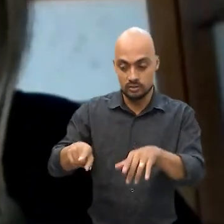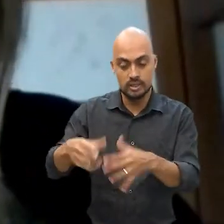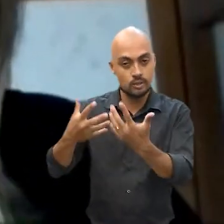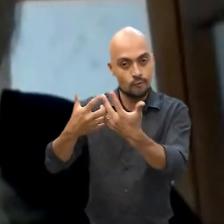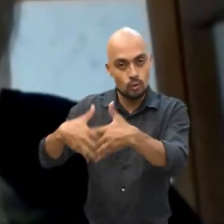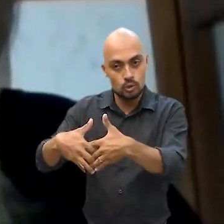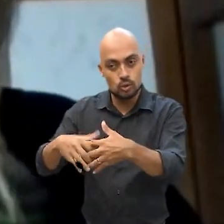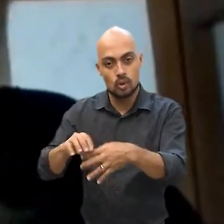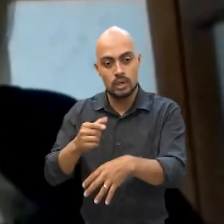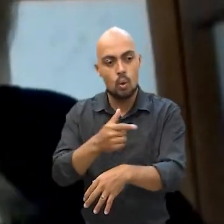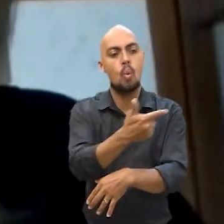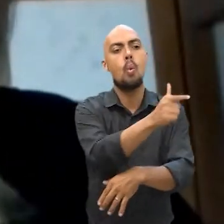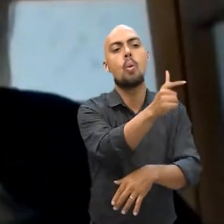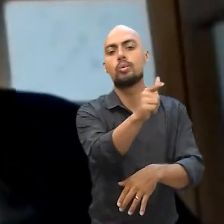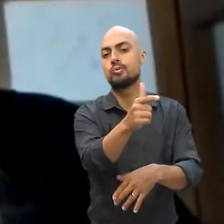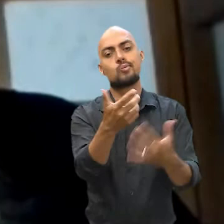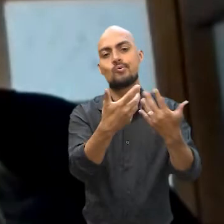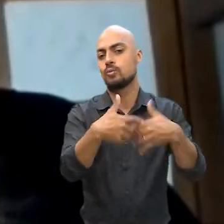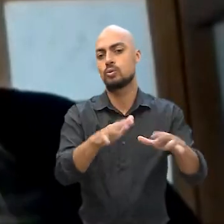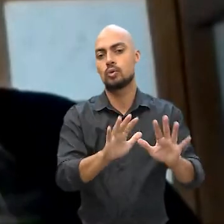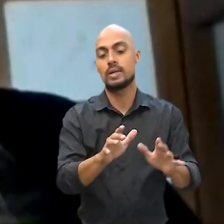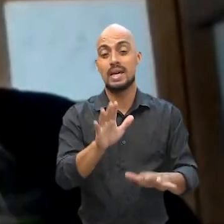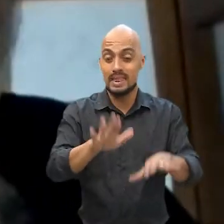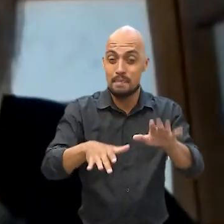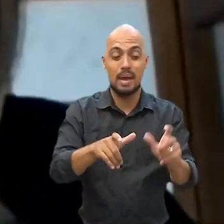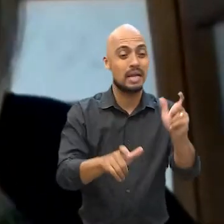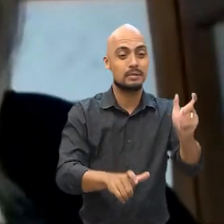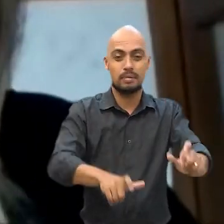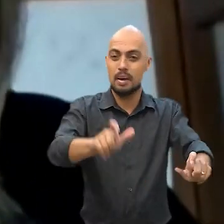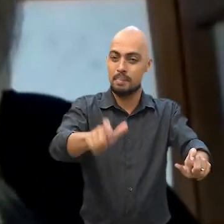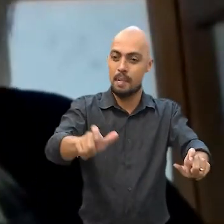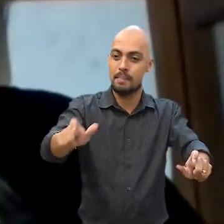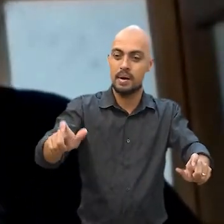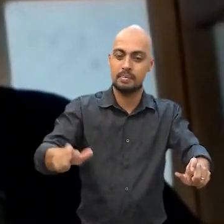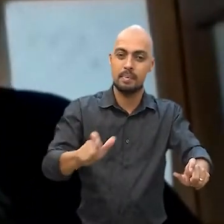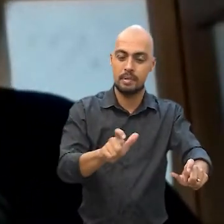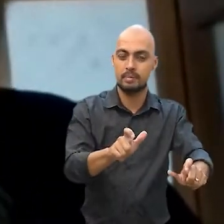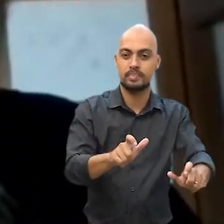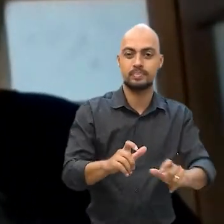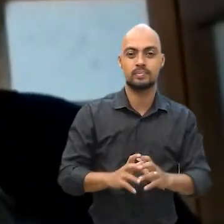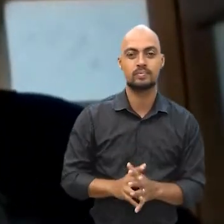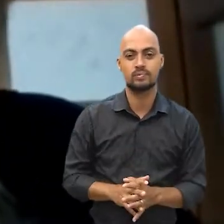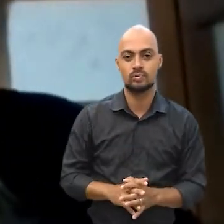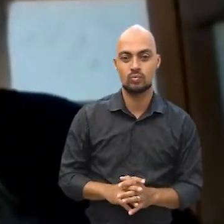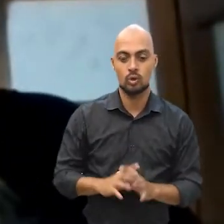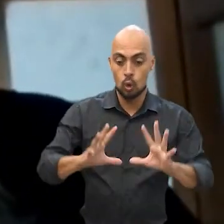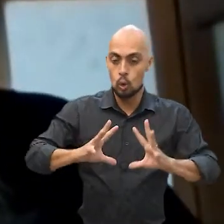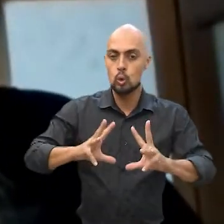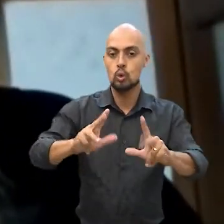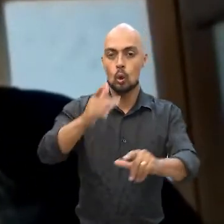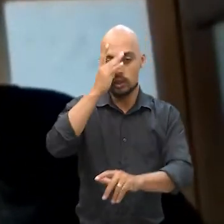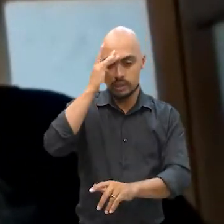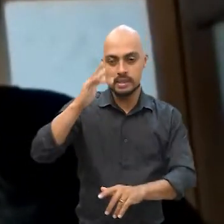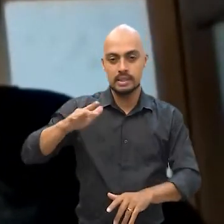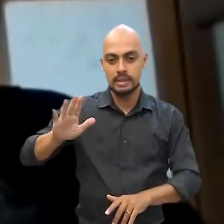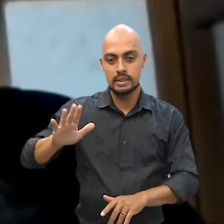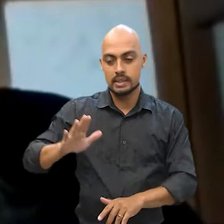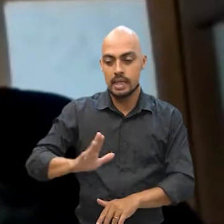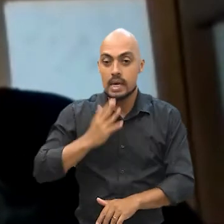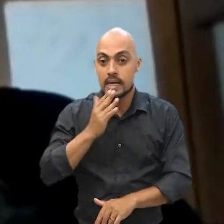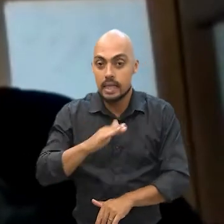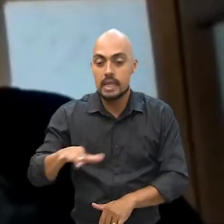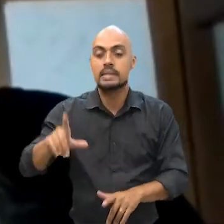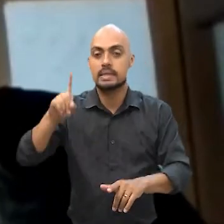para o resto da sala. Nem toda Cada caso é um vai caso, ter. né? Exatamente. Toda criança é inclusiva, né? A inclusão, ela tem